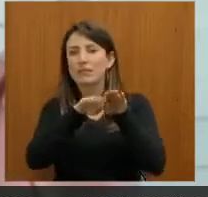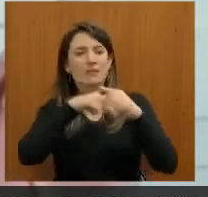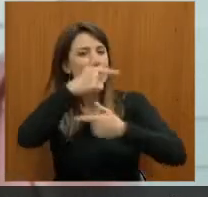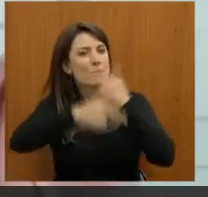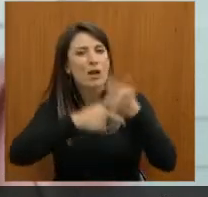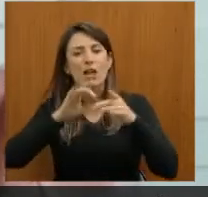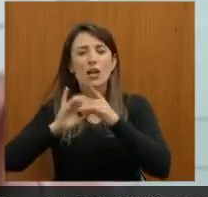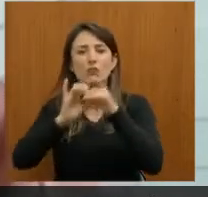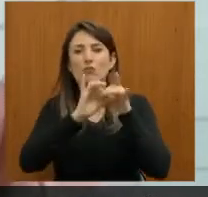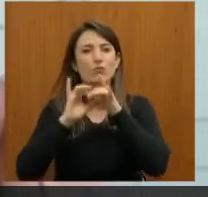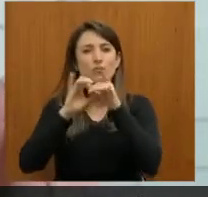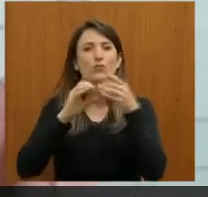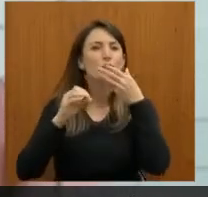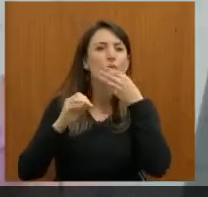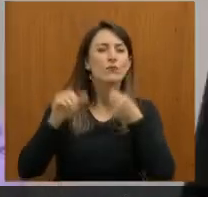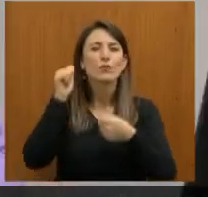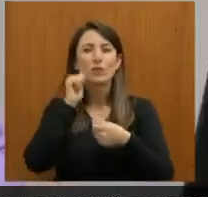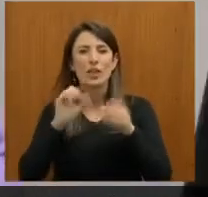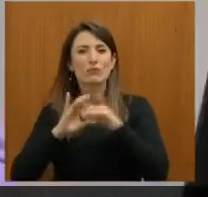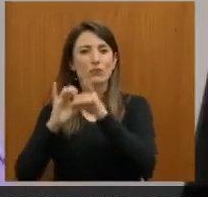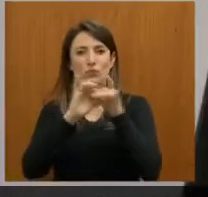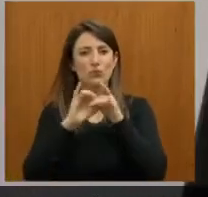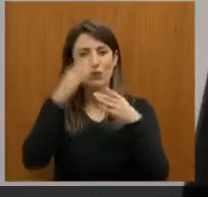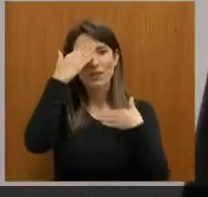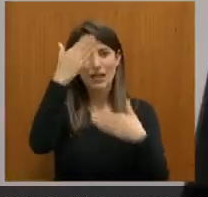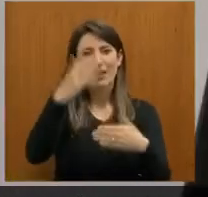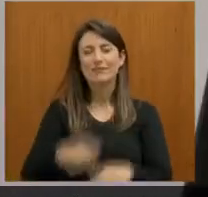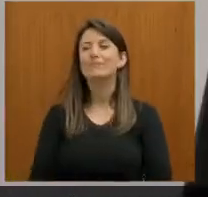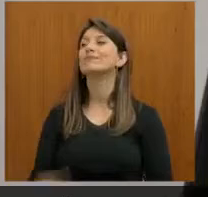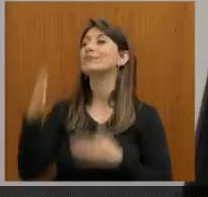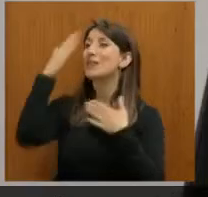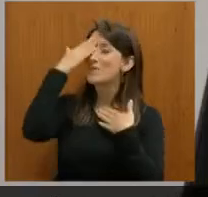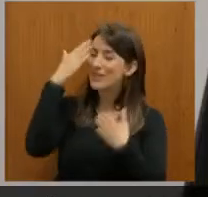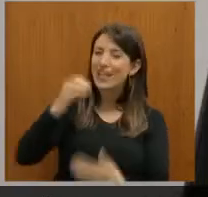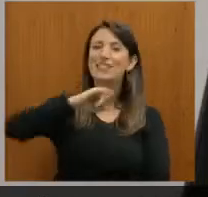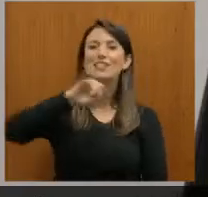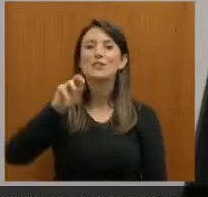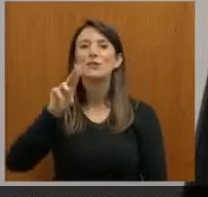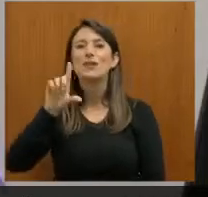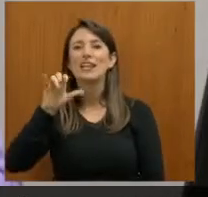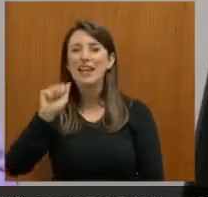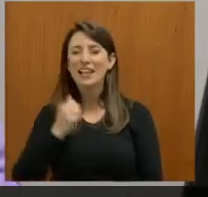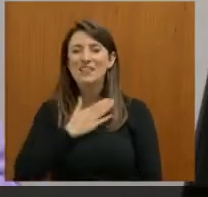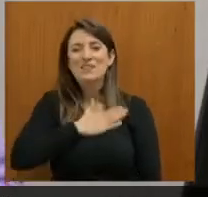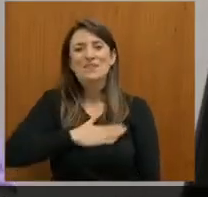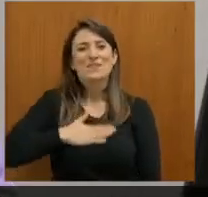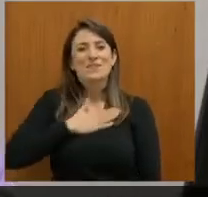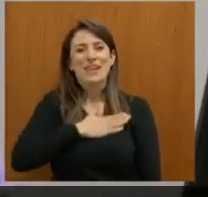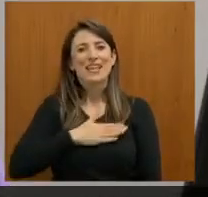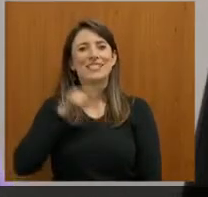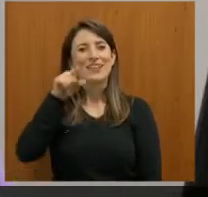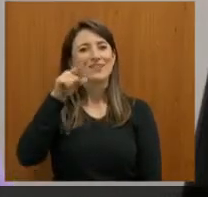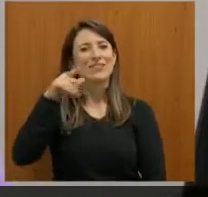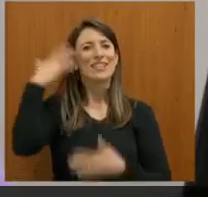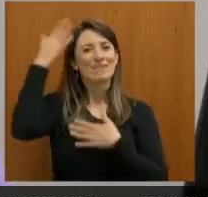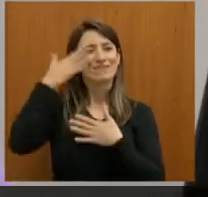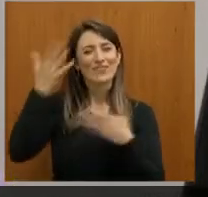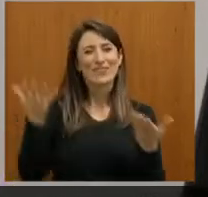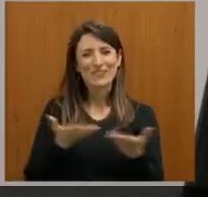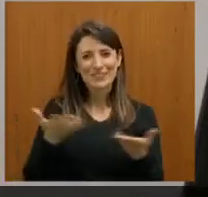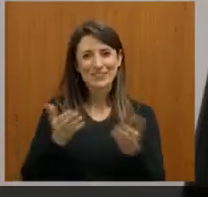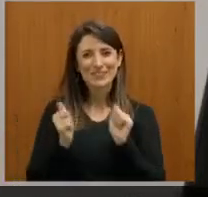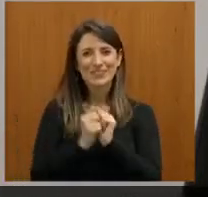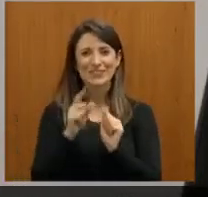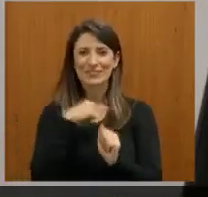obrigada bom Obrigada Juliana prazer imenso recebê-la aqui conosco já